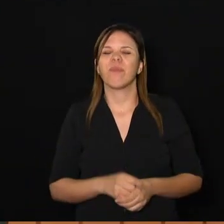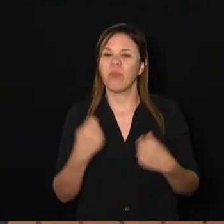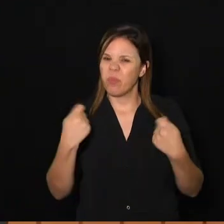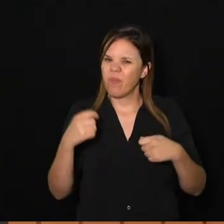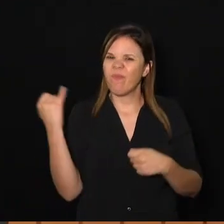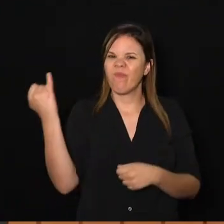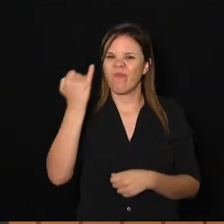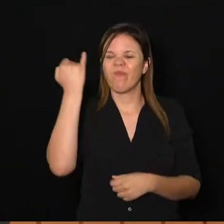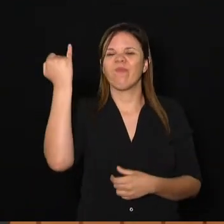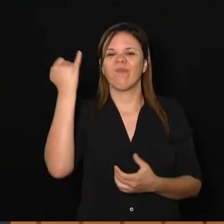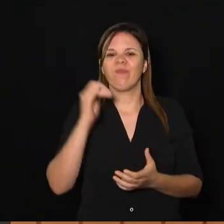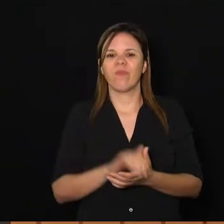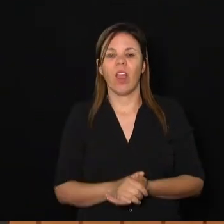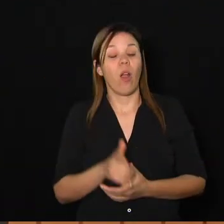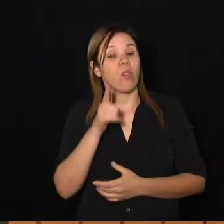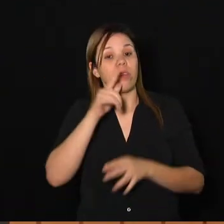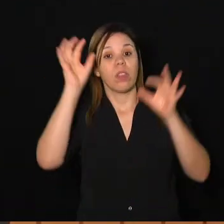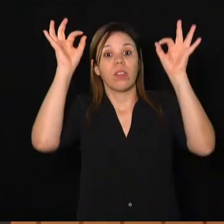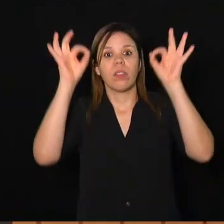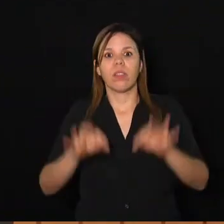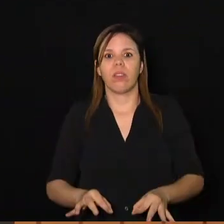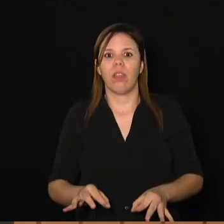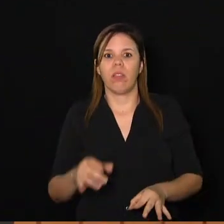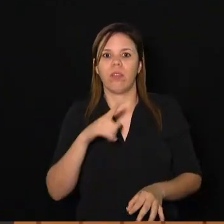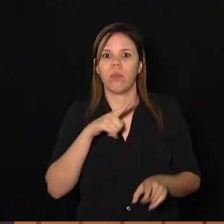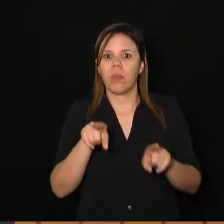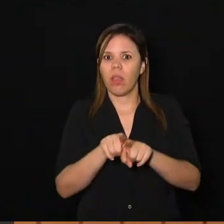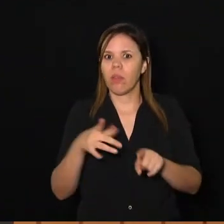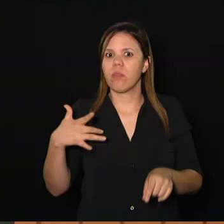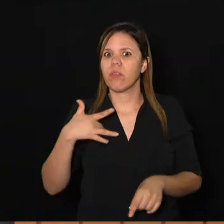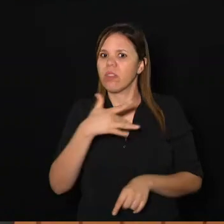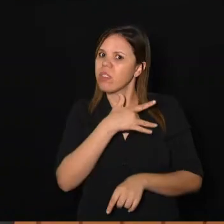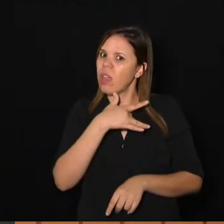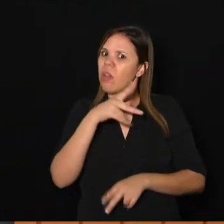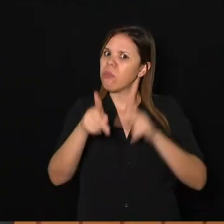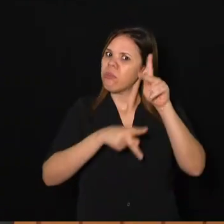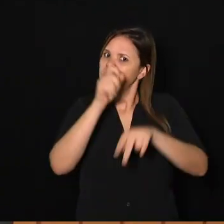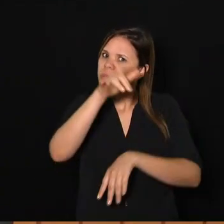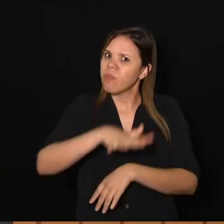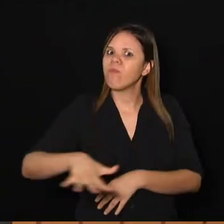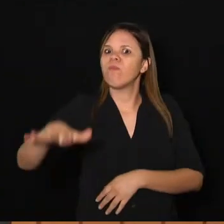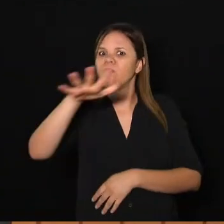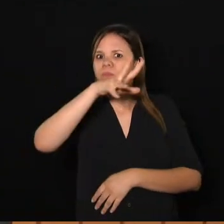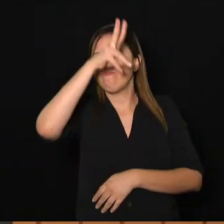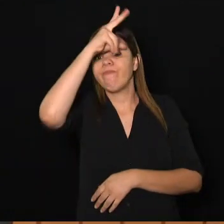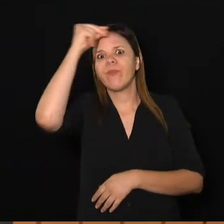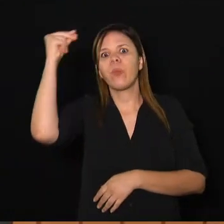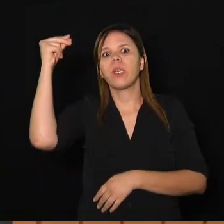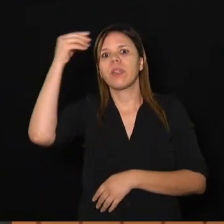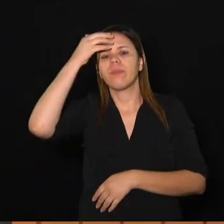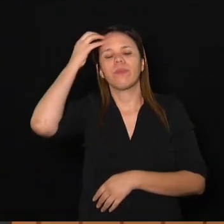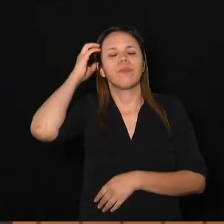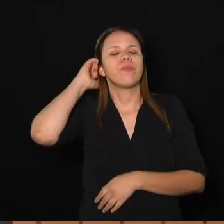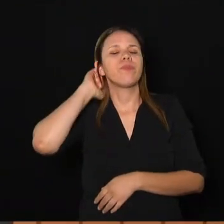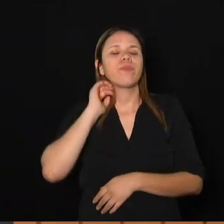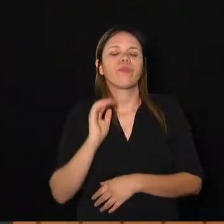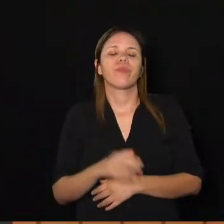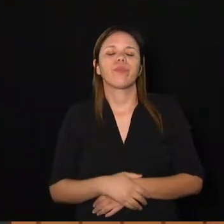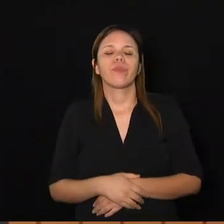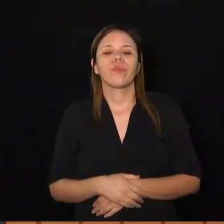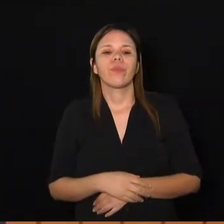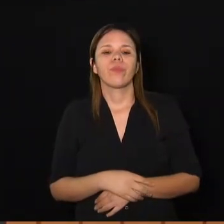mas que com certeza também é um assunto de saúde pública e quando